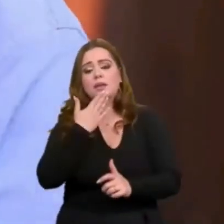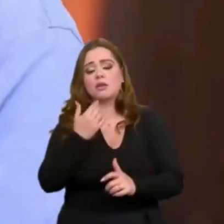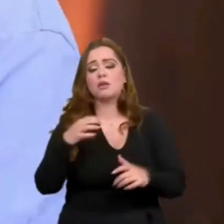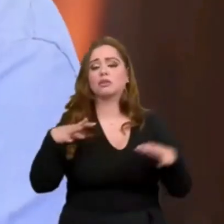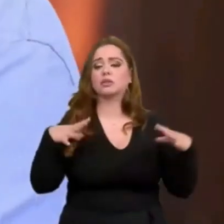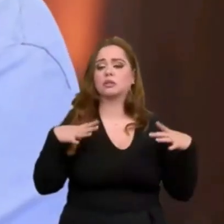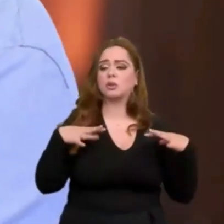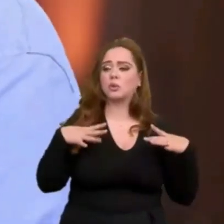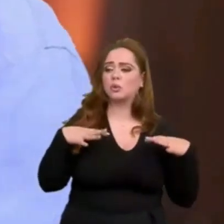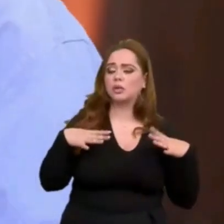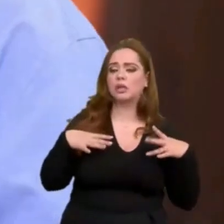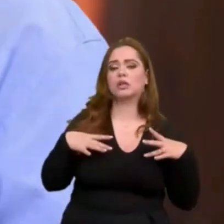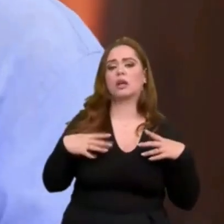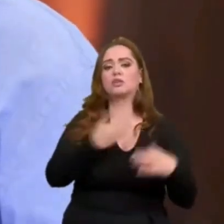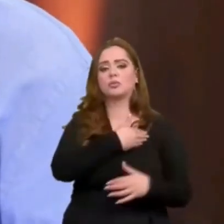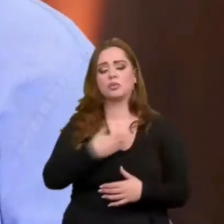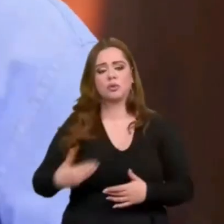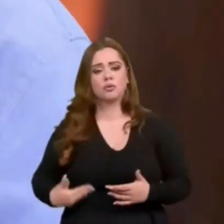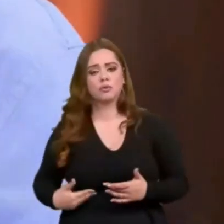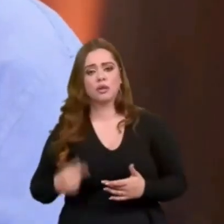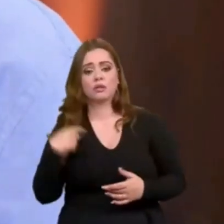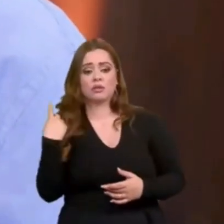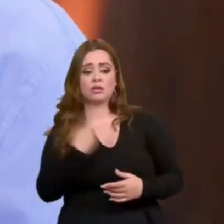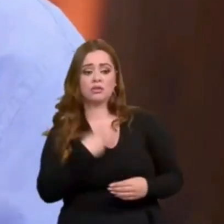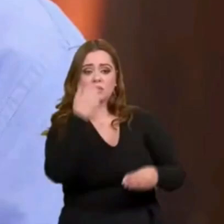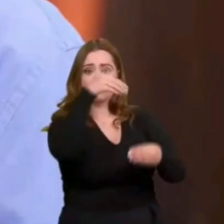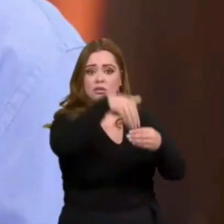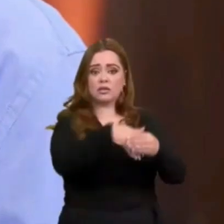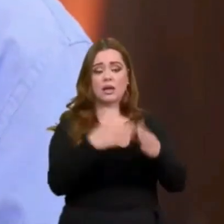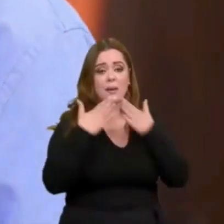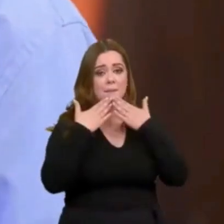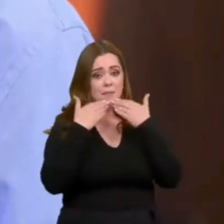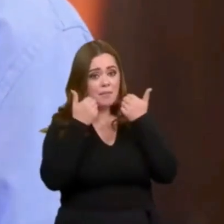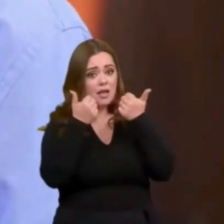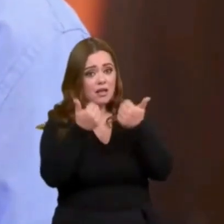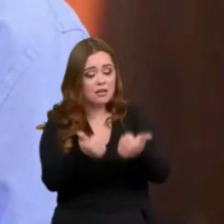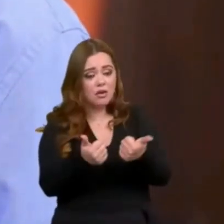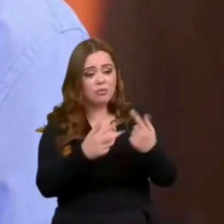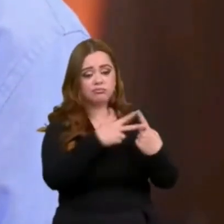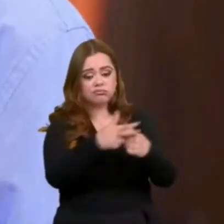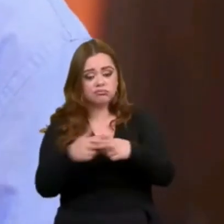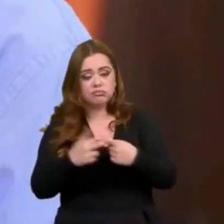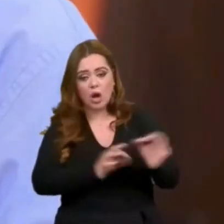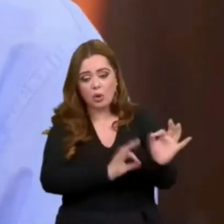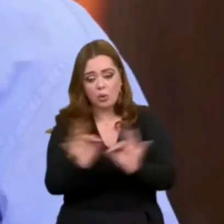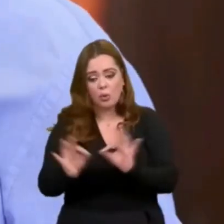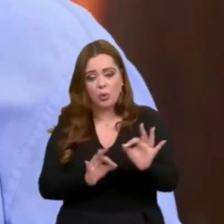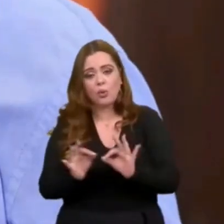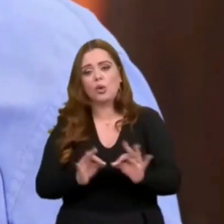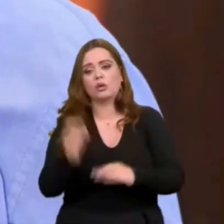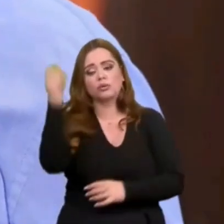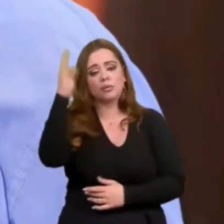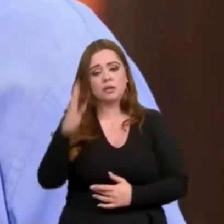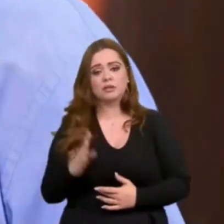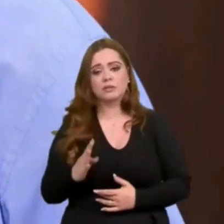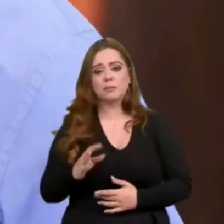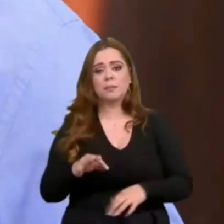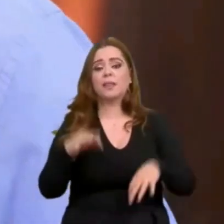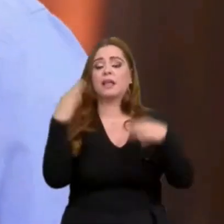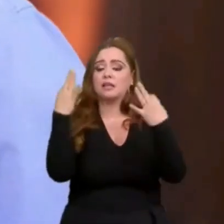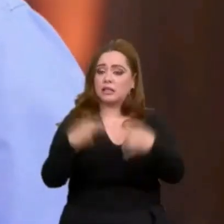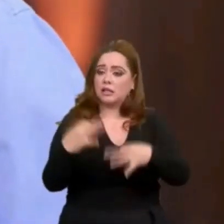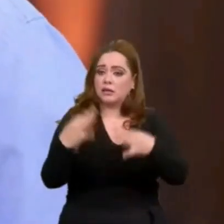nas votações que nós precisamos para melhor aprimorar o funcionamento do Brasil. É exatamente isso que vai